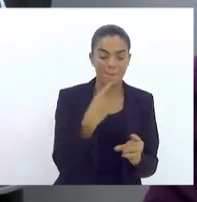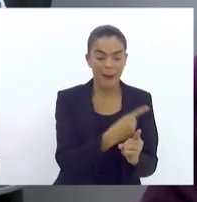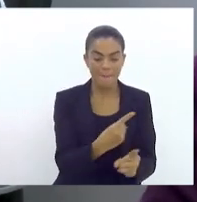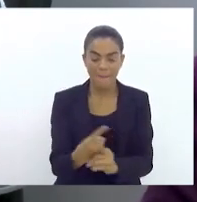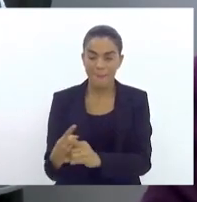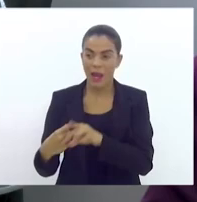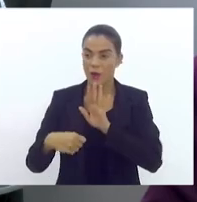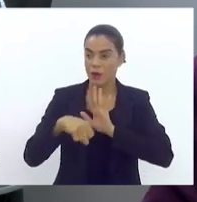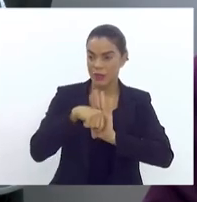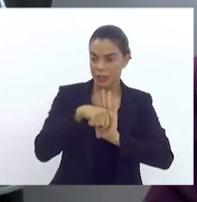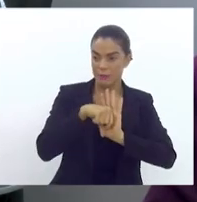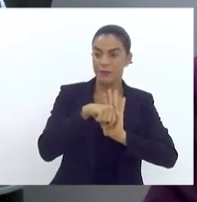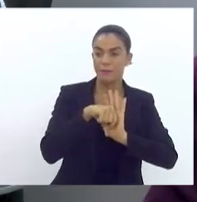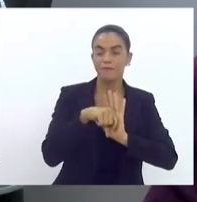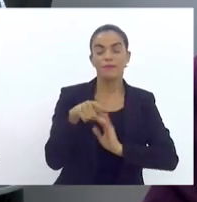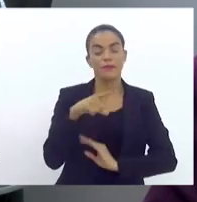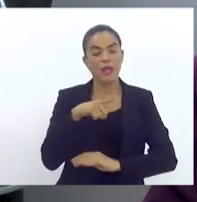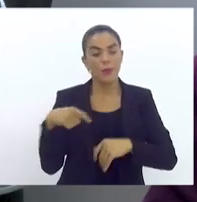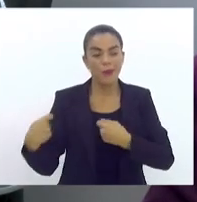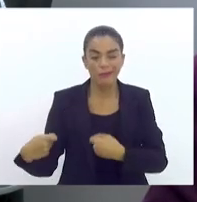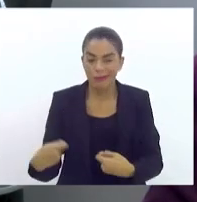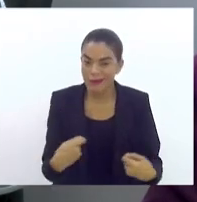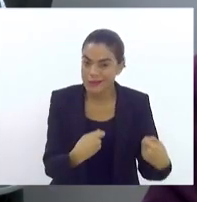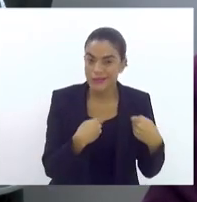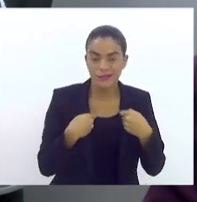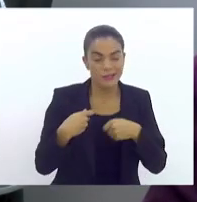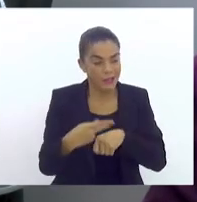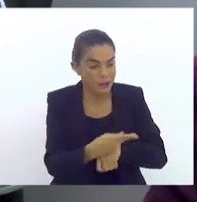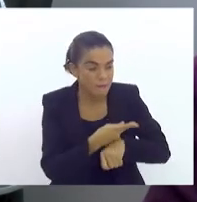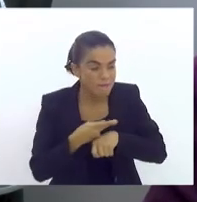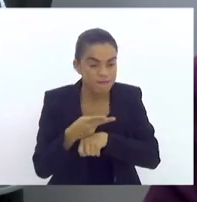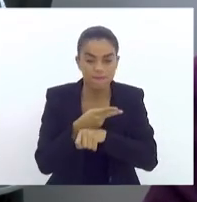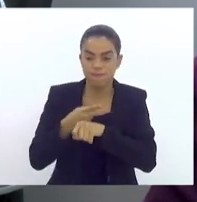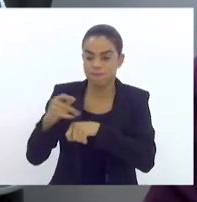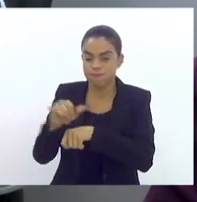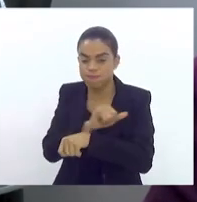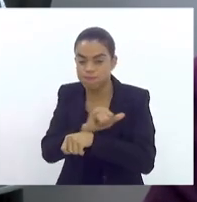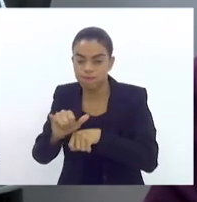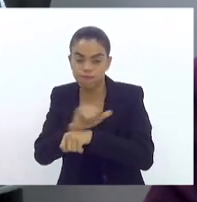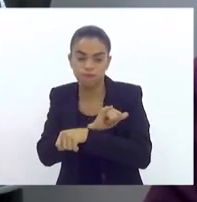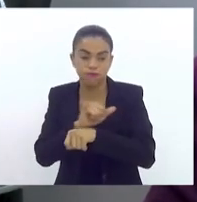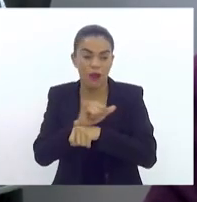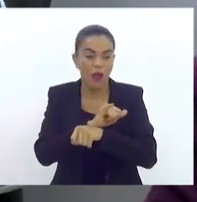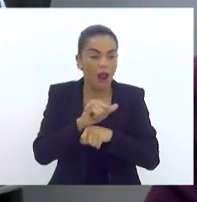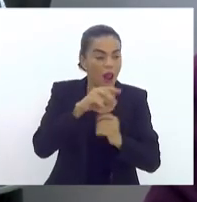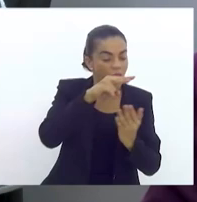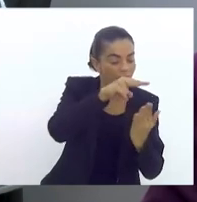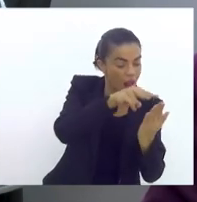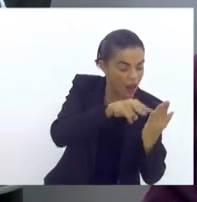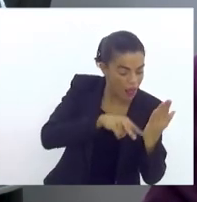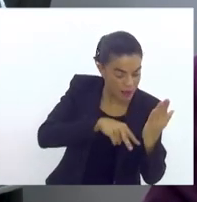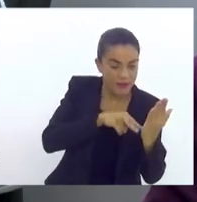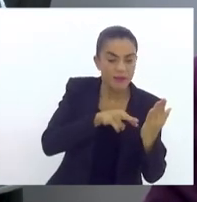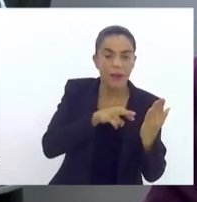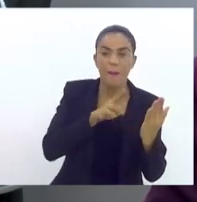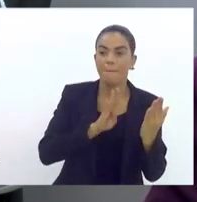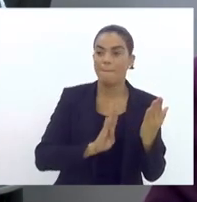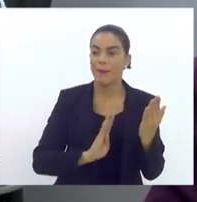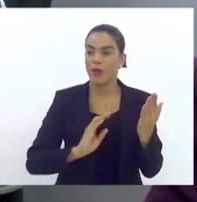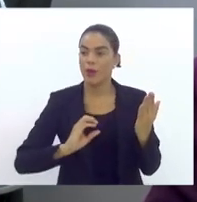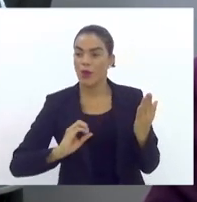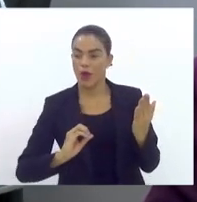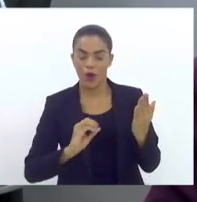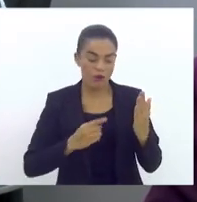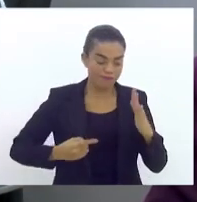crime né a necessidade de você migrar para leitura dos registros de ocorrência para